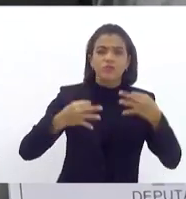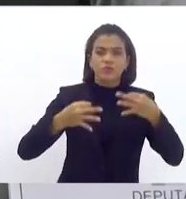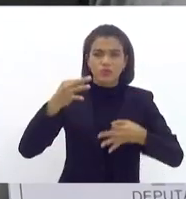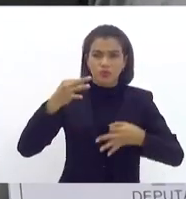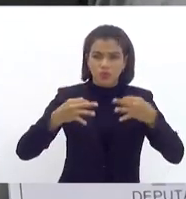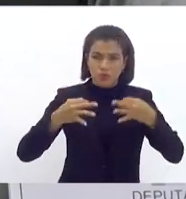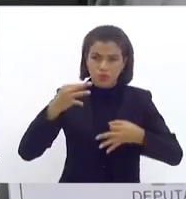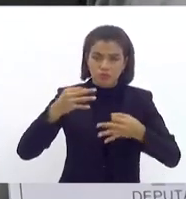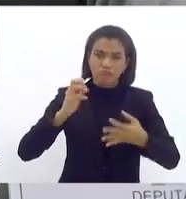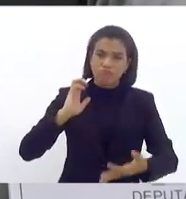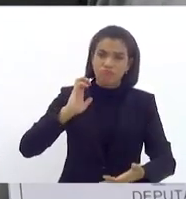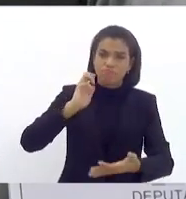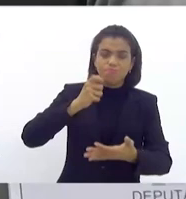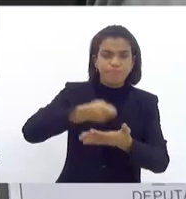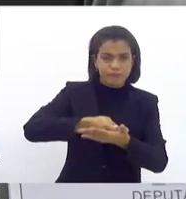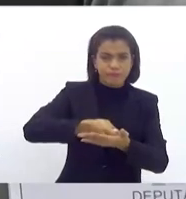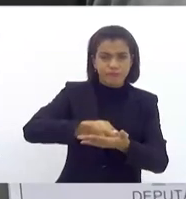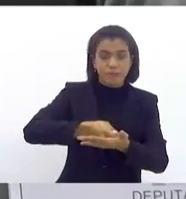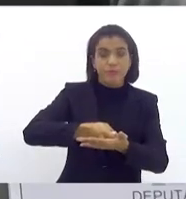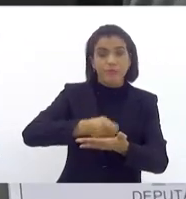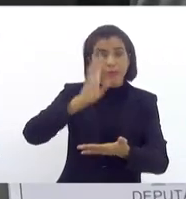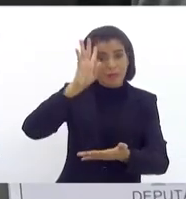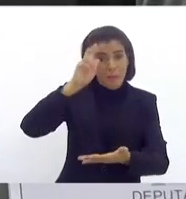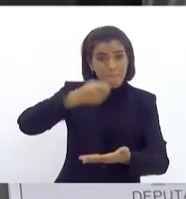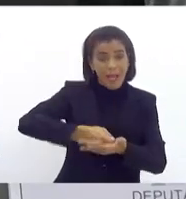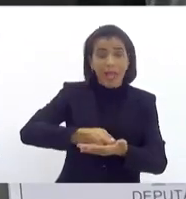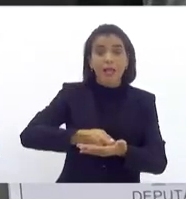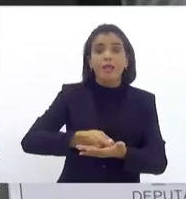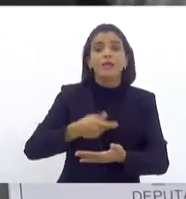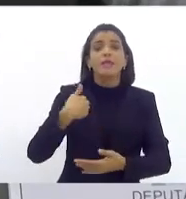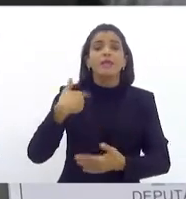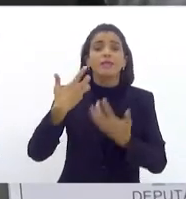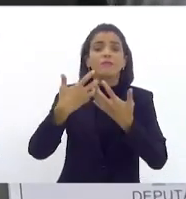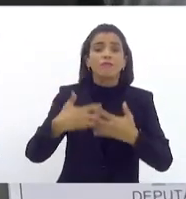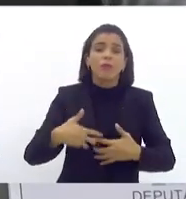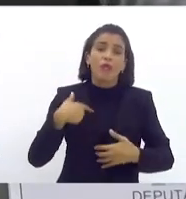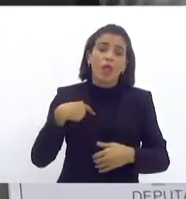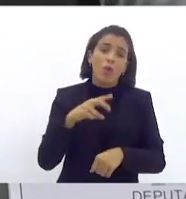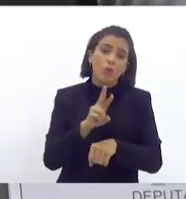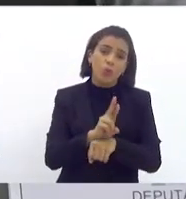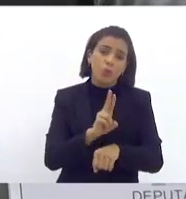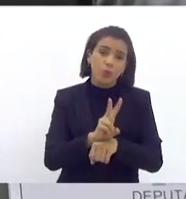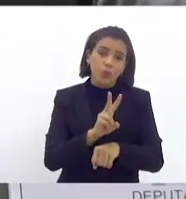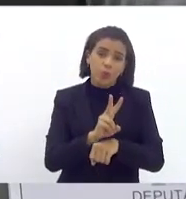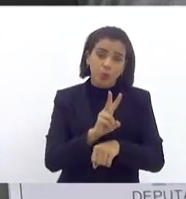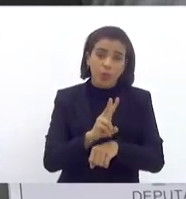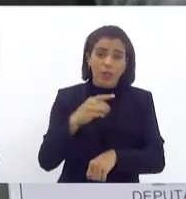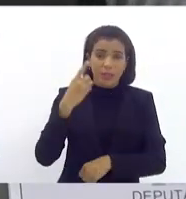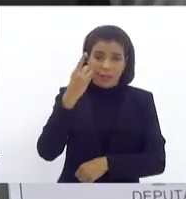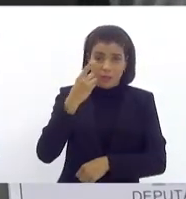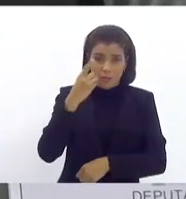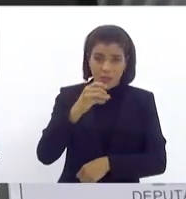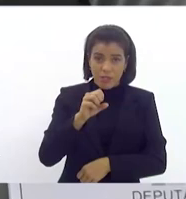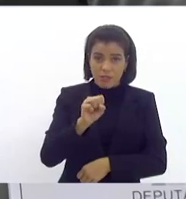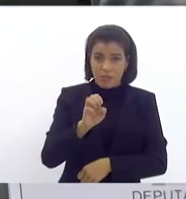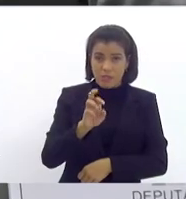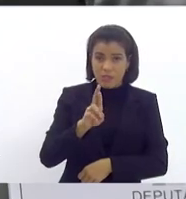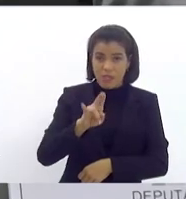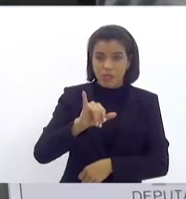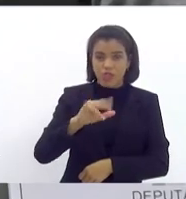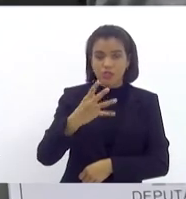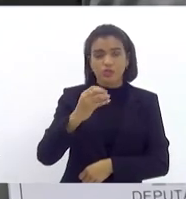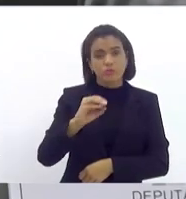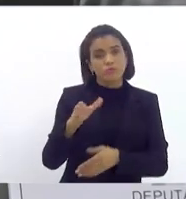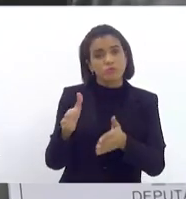Tribunal de Justiça. E como eu estava funcionando na suplência, então o deputado Serginho fez a